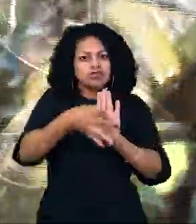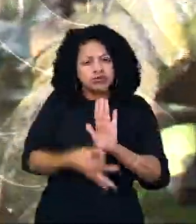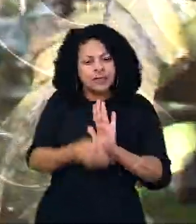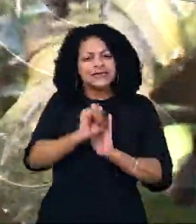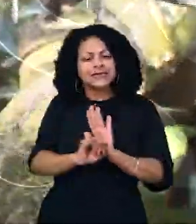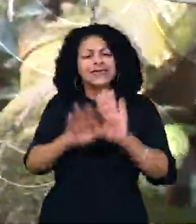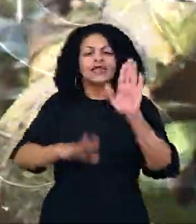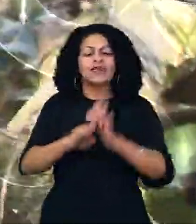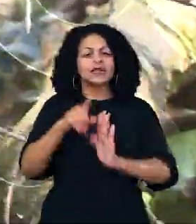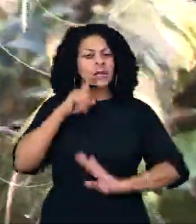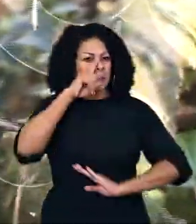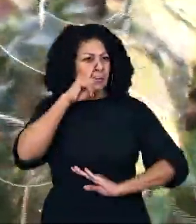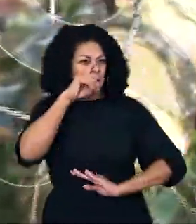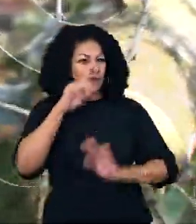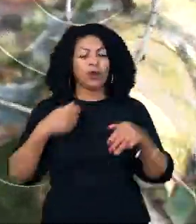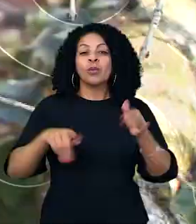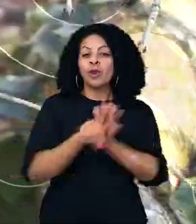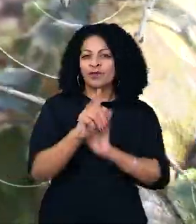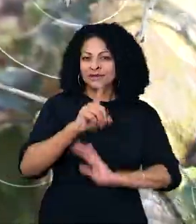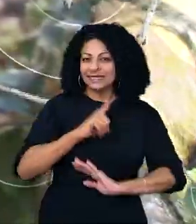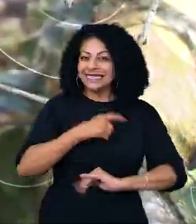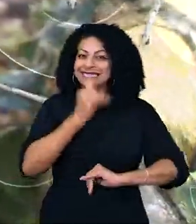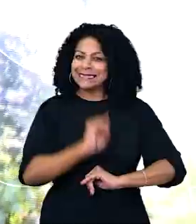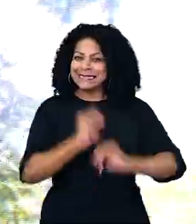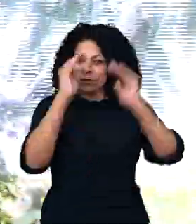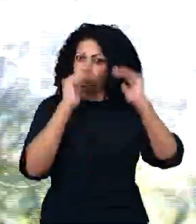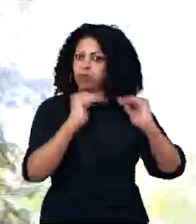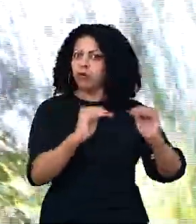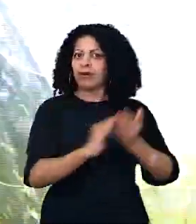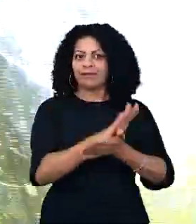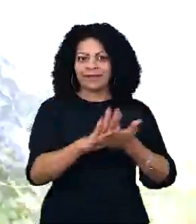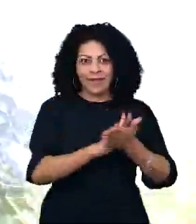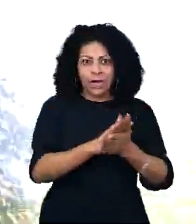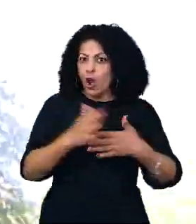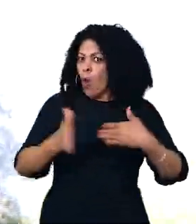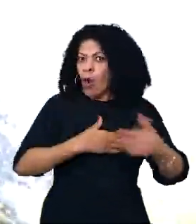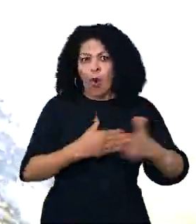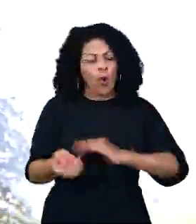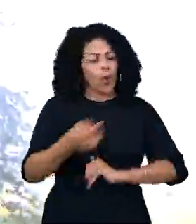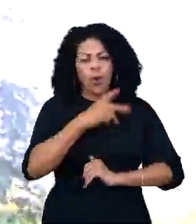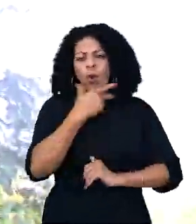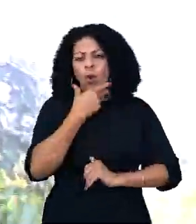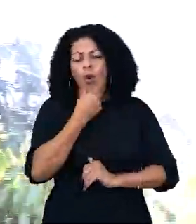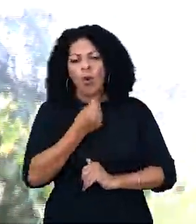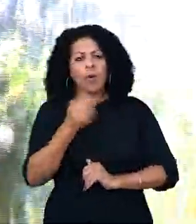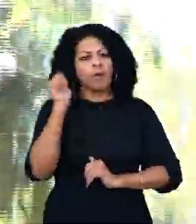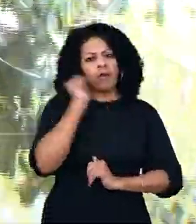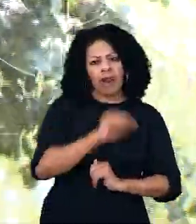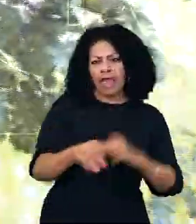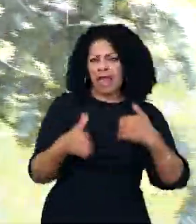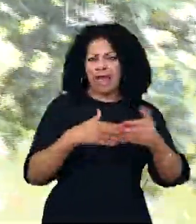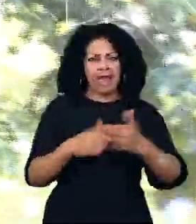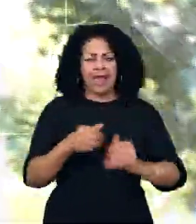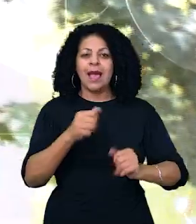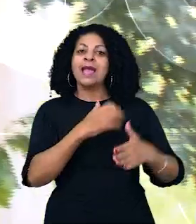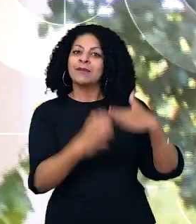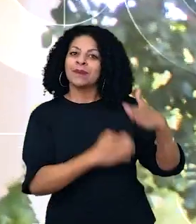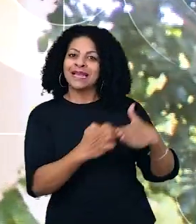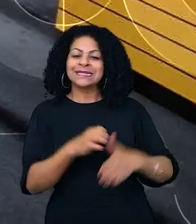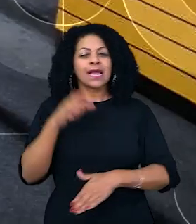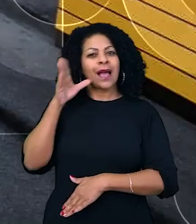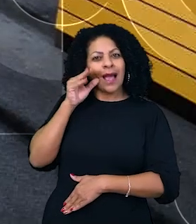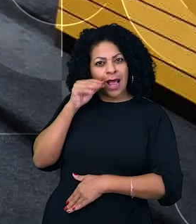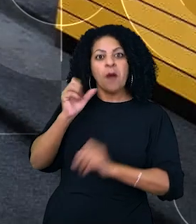se a atividade é de risco. Em caso de descumprimento de obrigações, tanto o empregador quanto o empregado podem sofrer